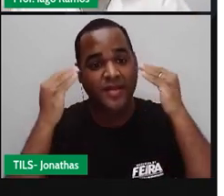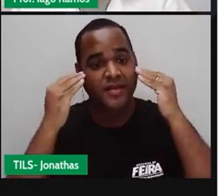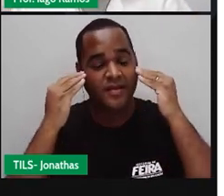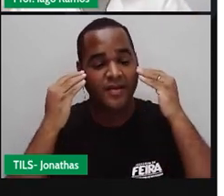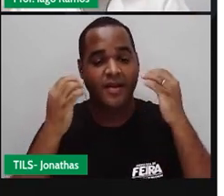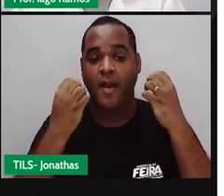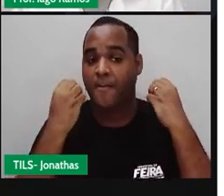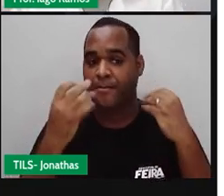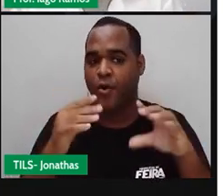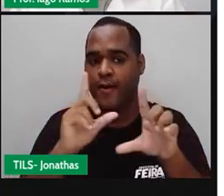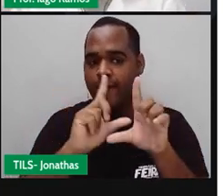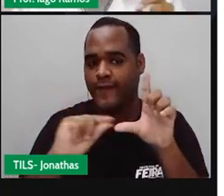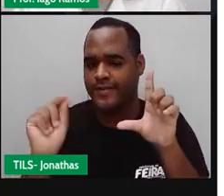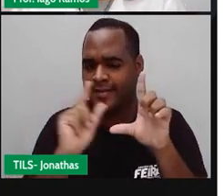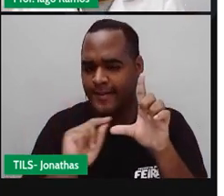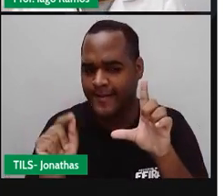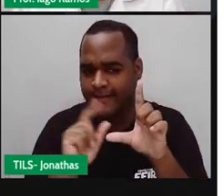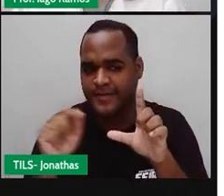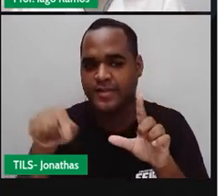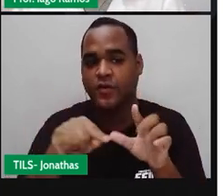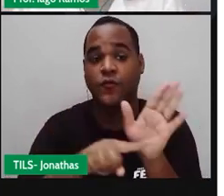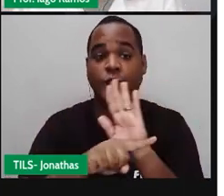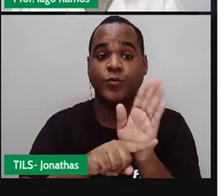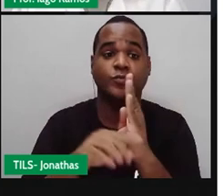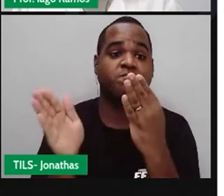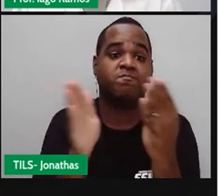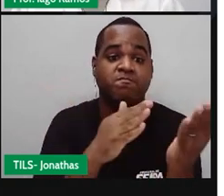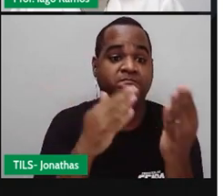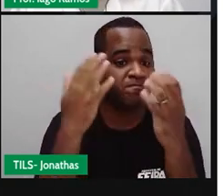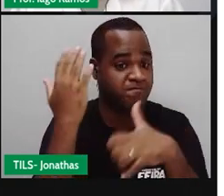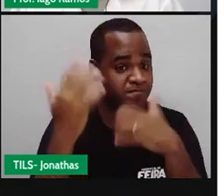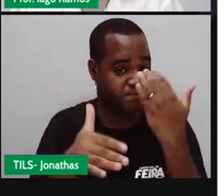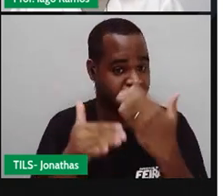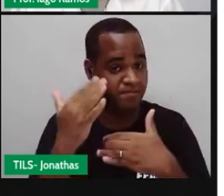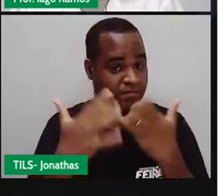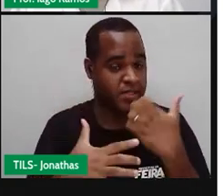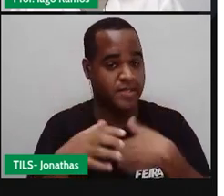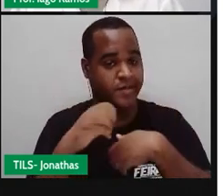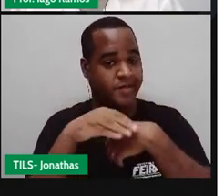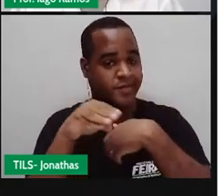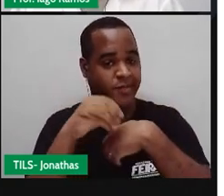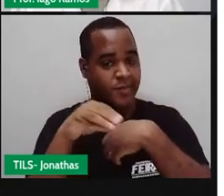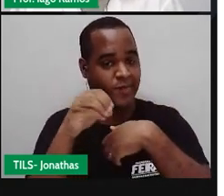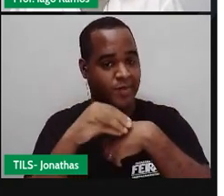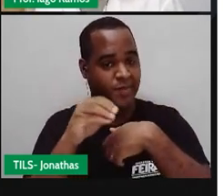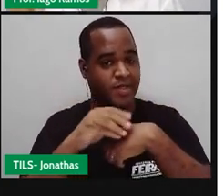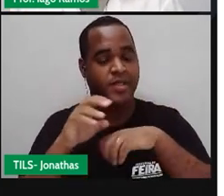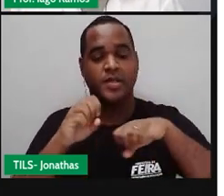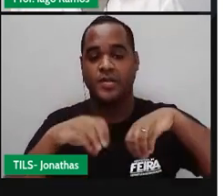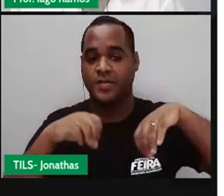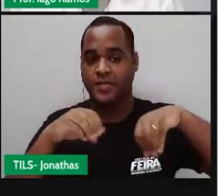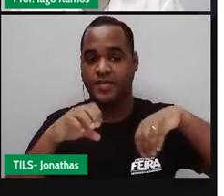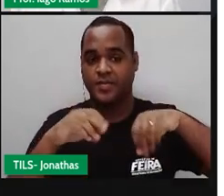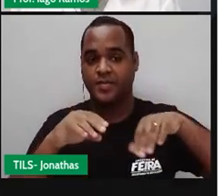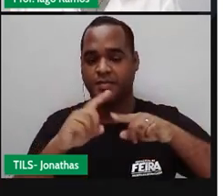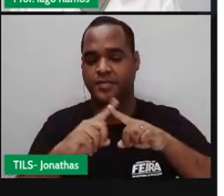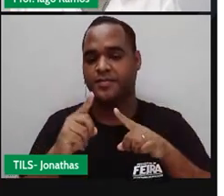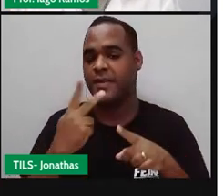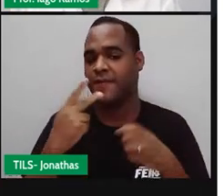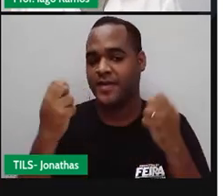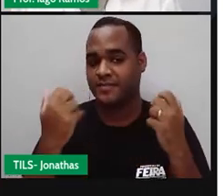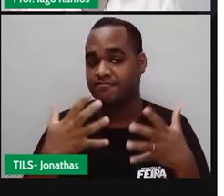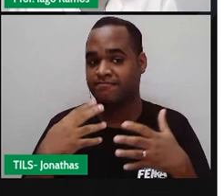lembrando os links dessas desses vídeos estarão na descrição aqui da nossa aula é só você clicar